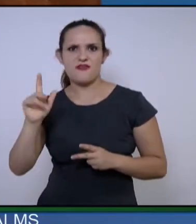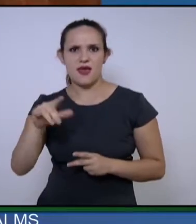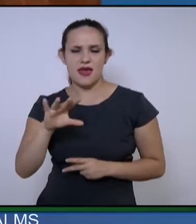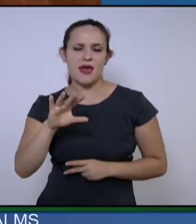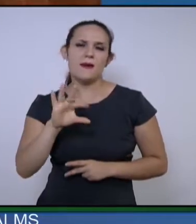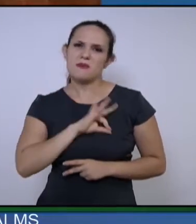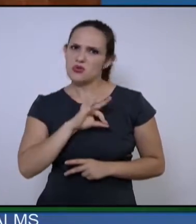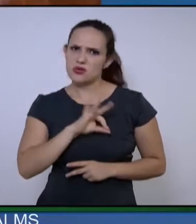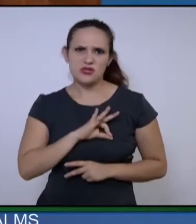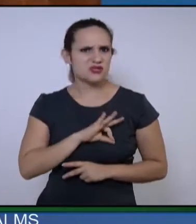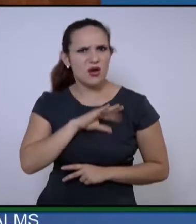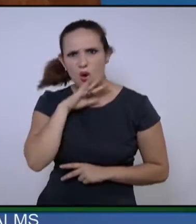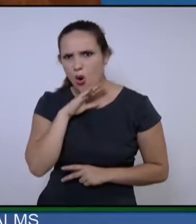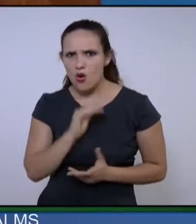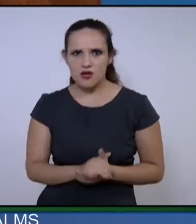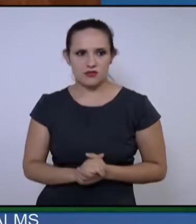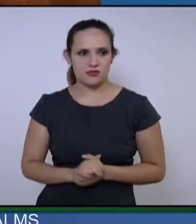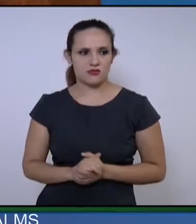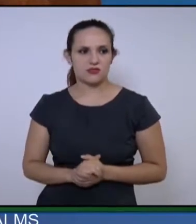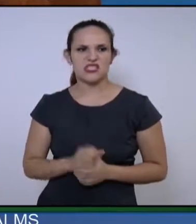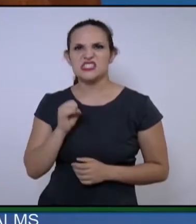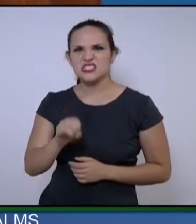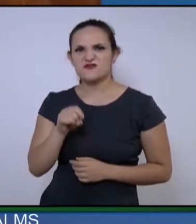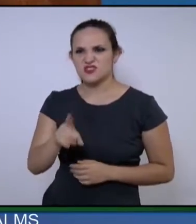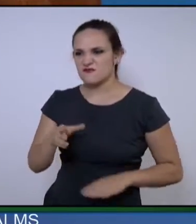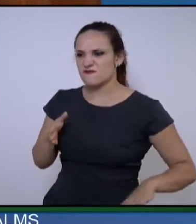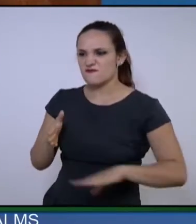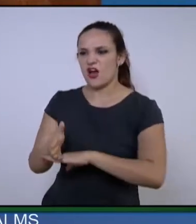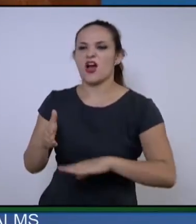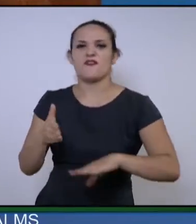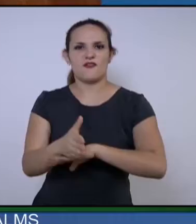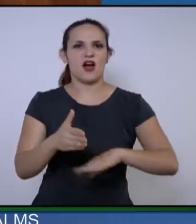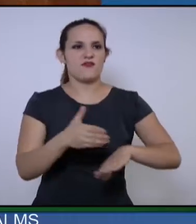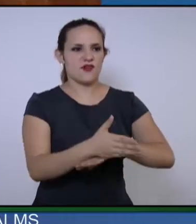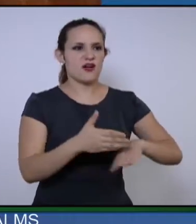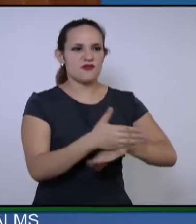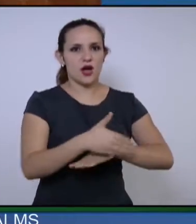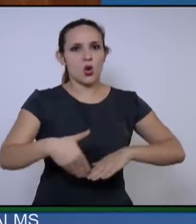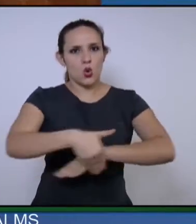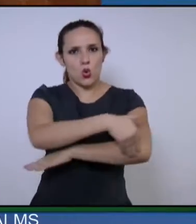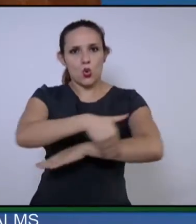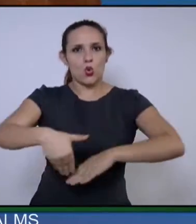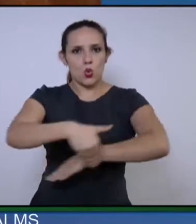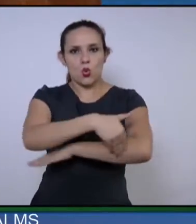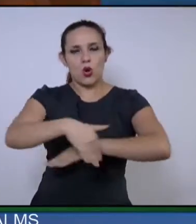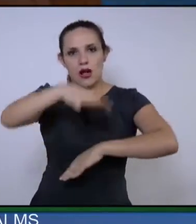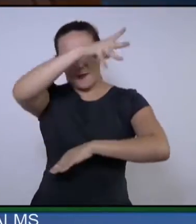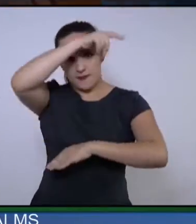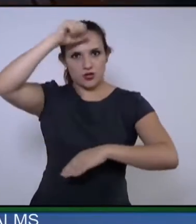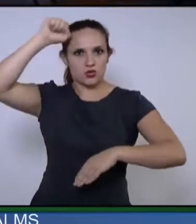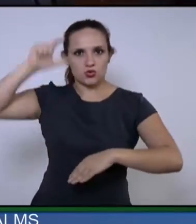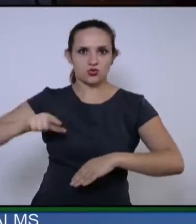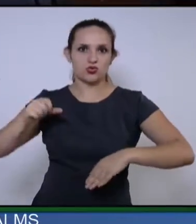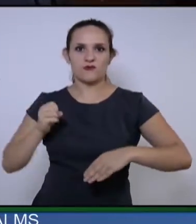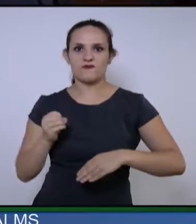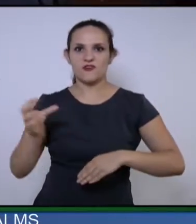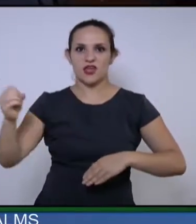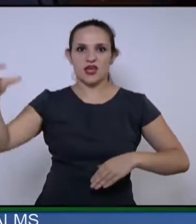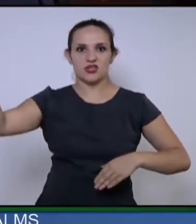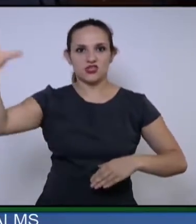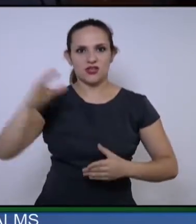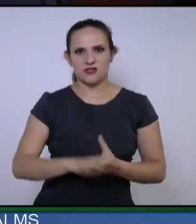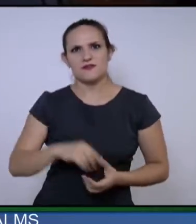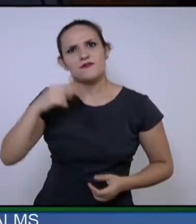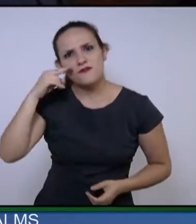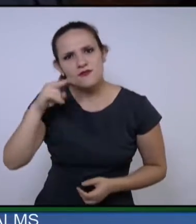Enel Fellini. Basta percorrer as rodovias federais do Mato Grosso do Sul para constatar que o trabalho da